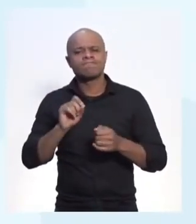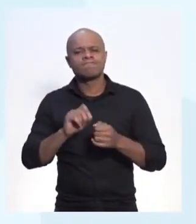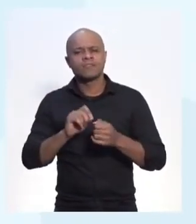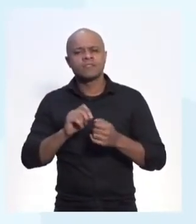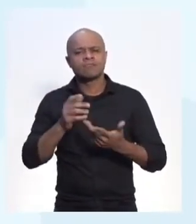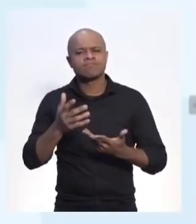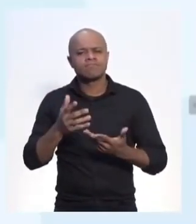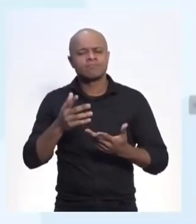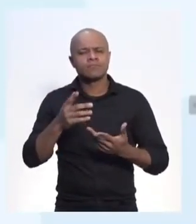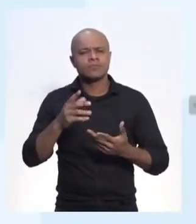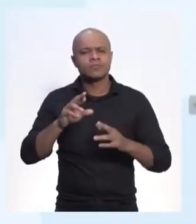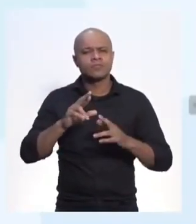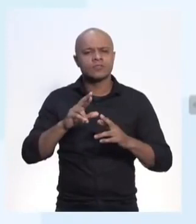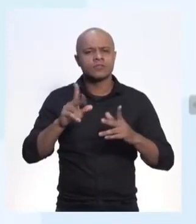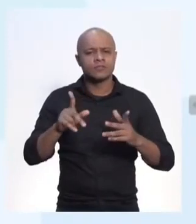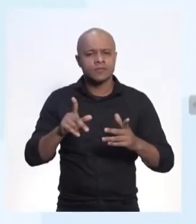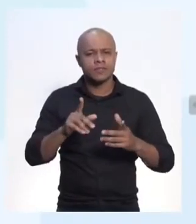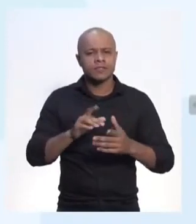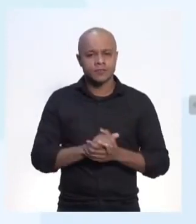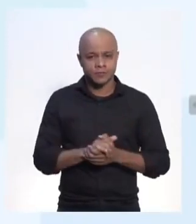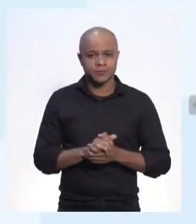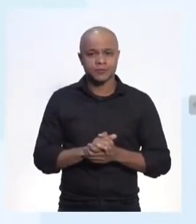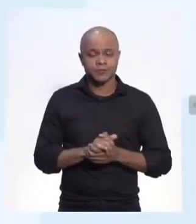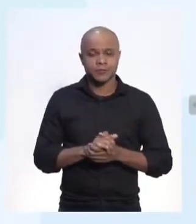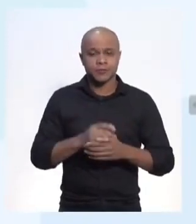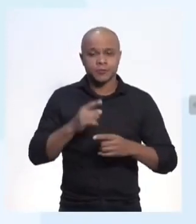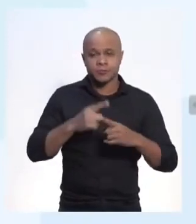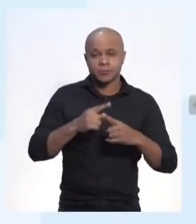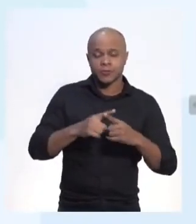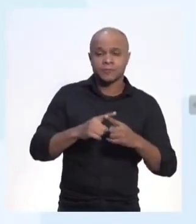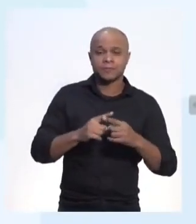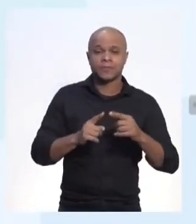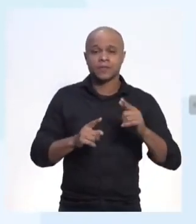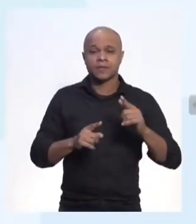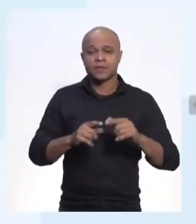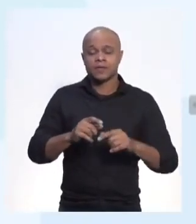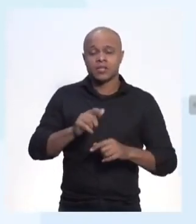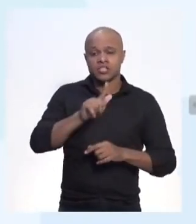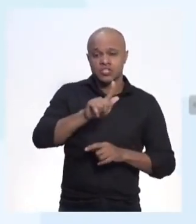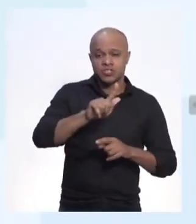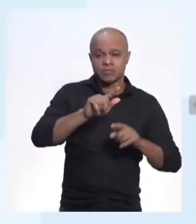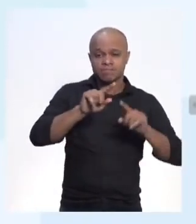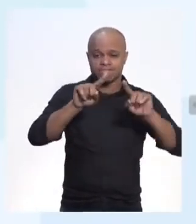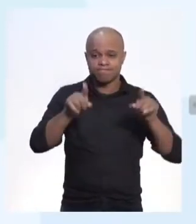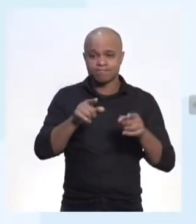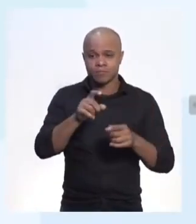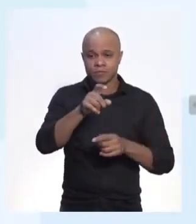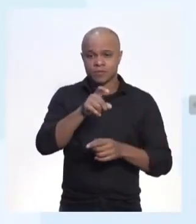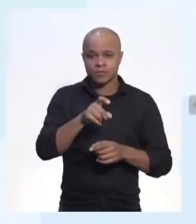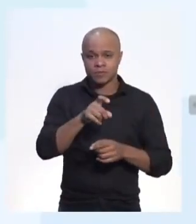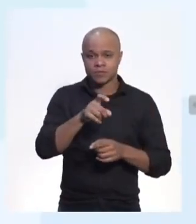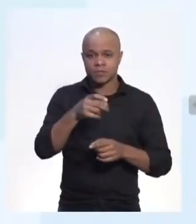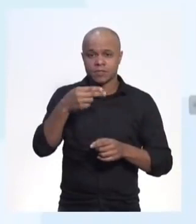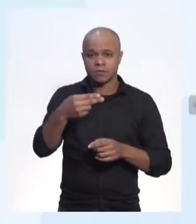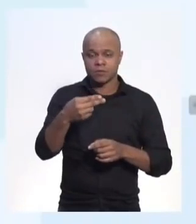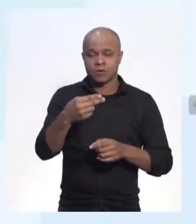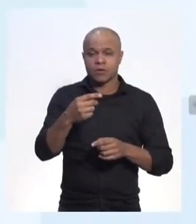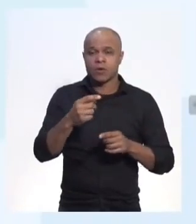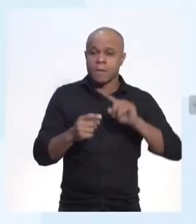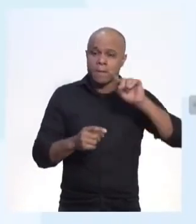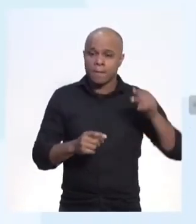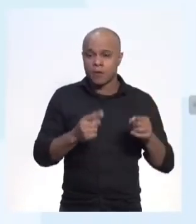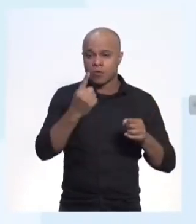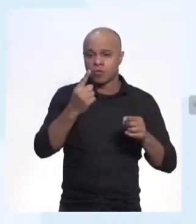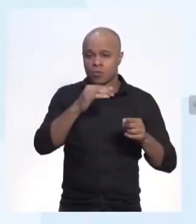de x, ela é a fração 1 sobre 2, lembra do expoente negativo? Elevado a x. Então, aqui